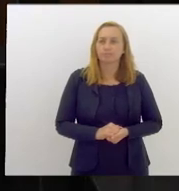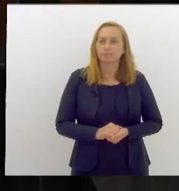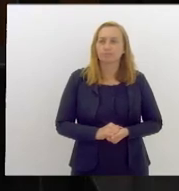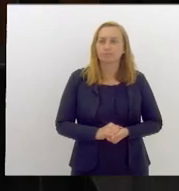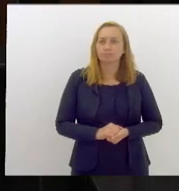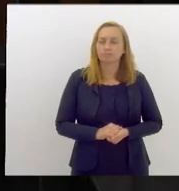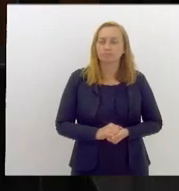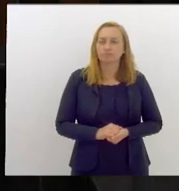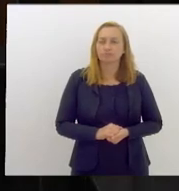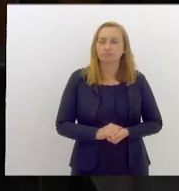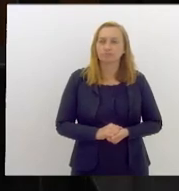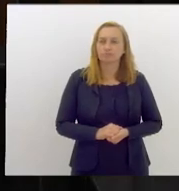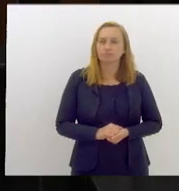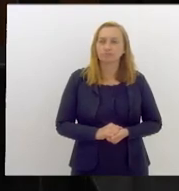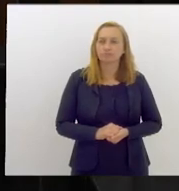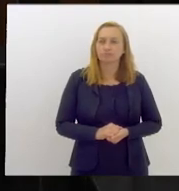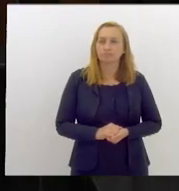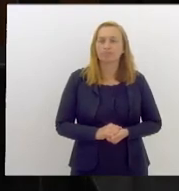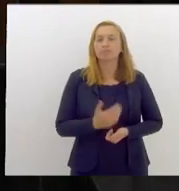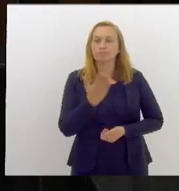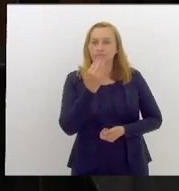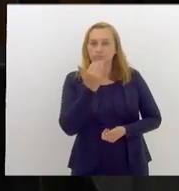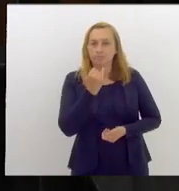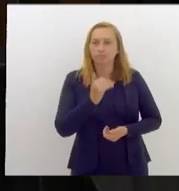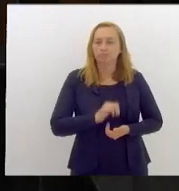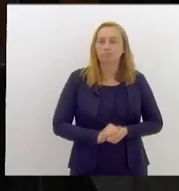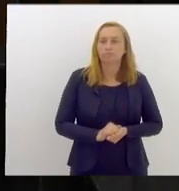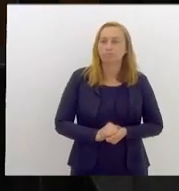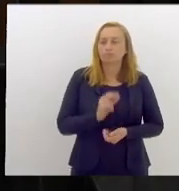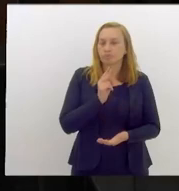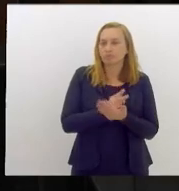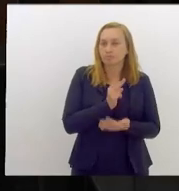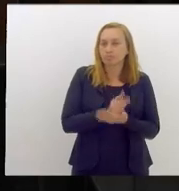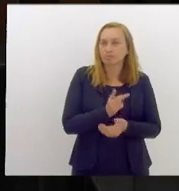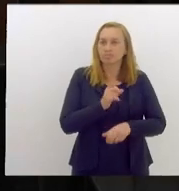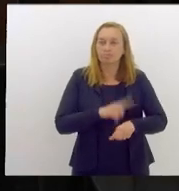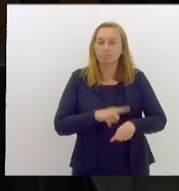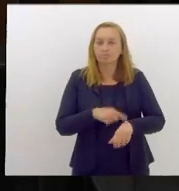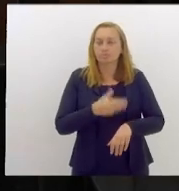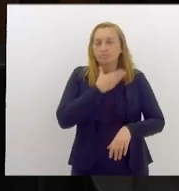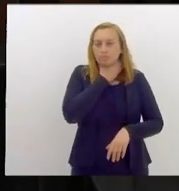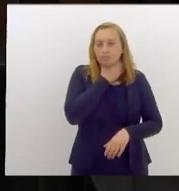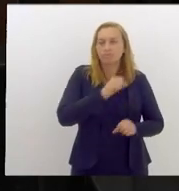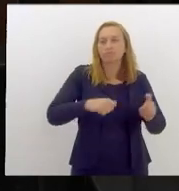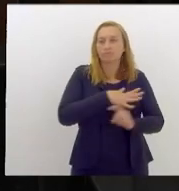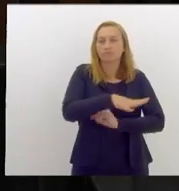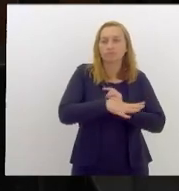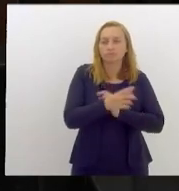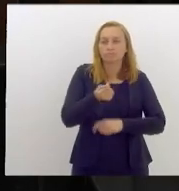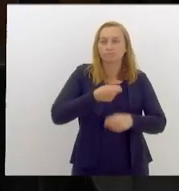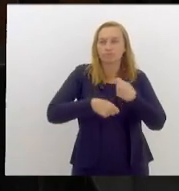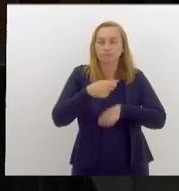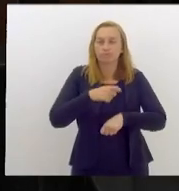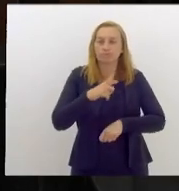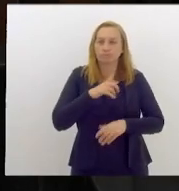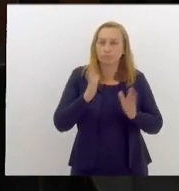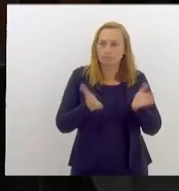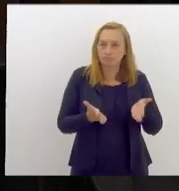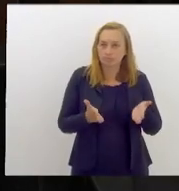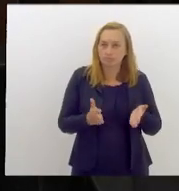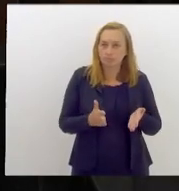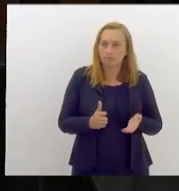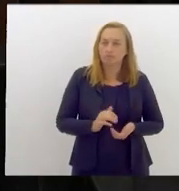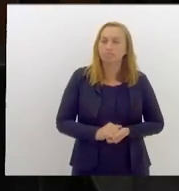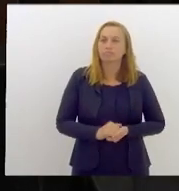da população é a demanda por alimentação que mesmo no momento de crise social e econômica como que enfrentamos hoje